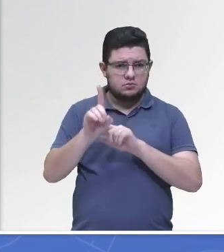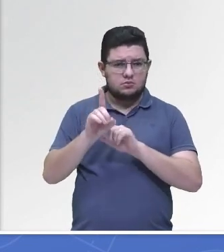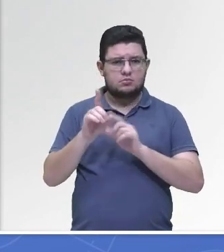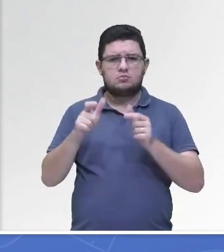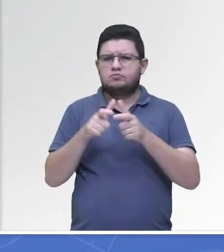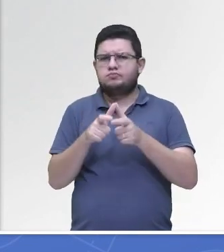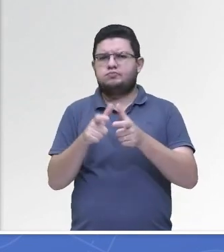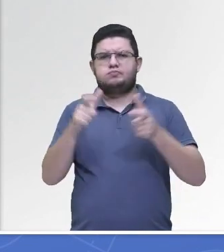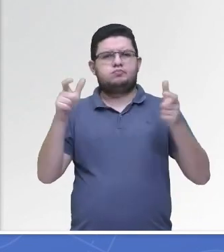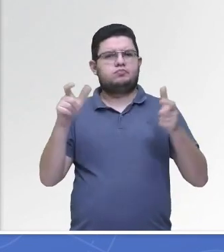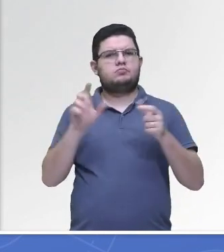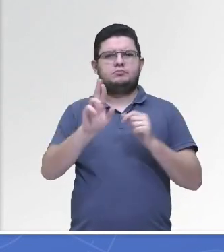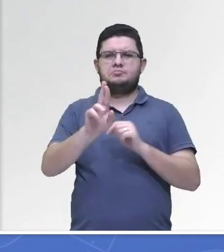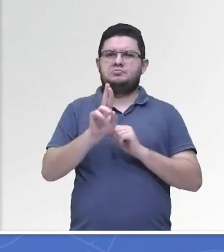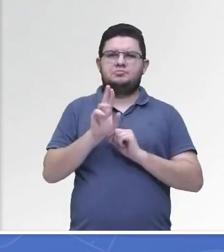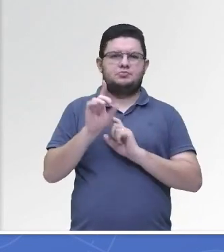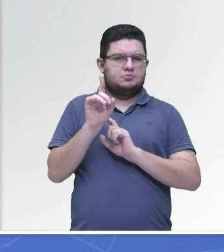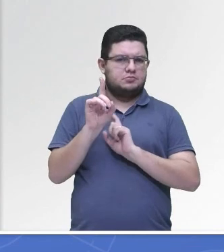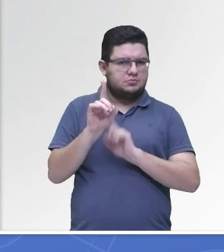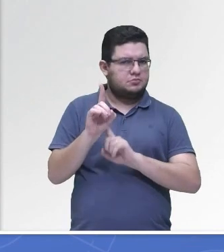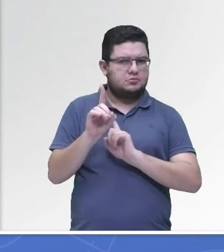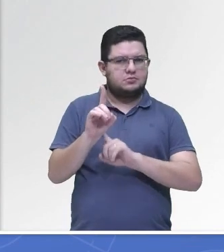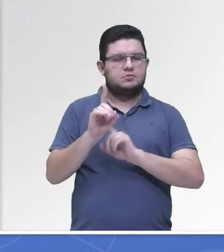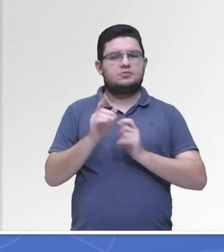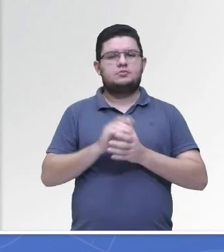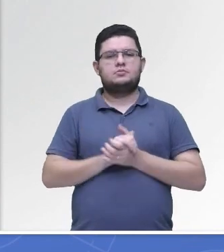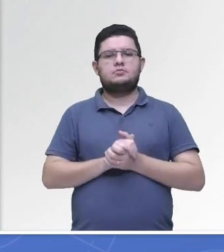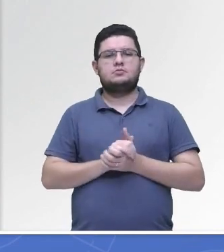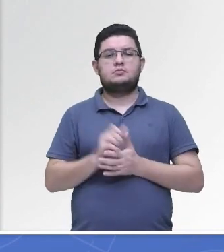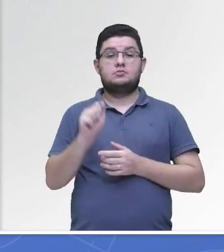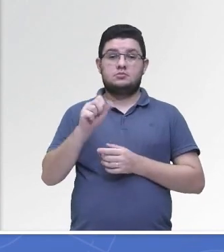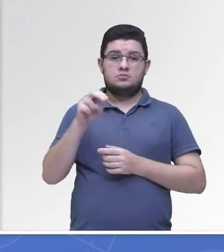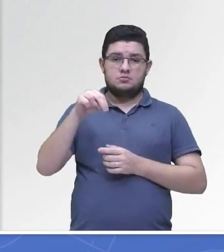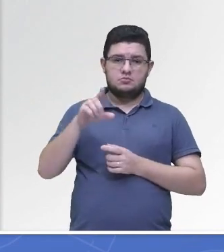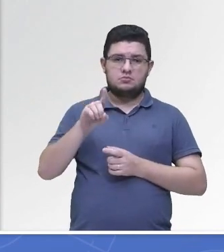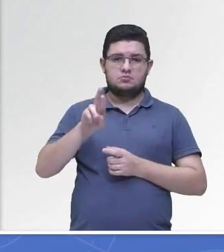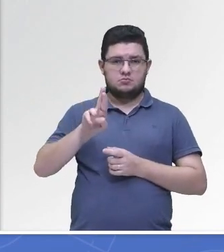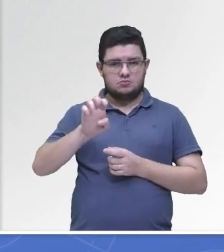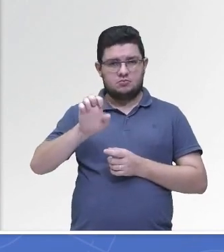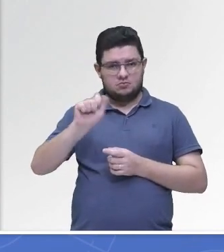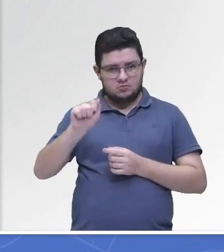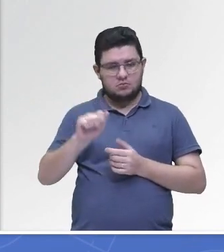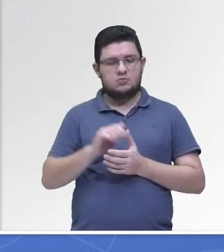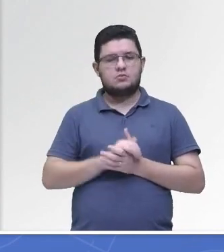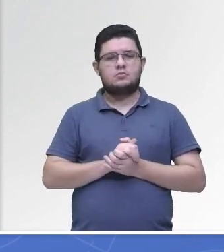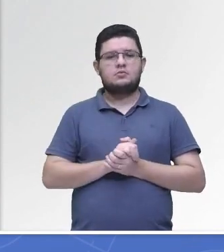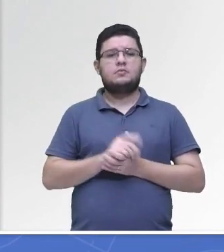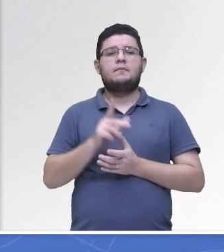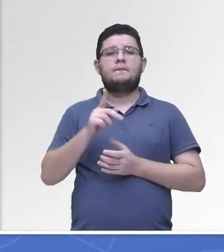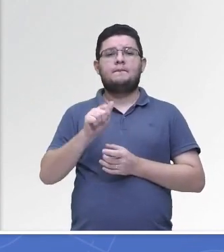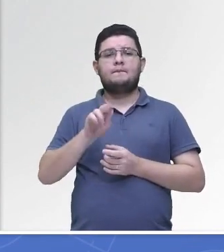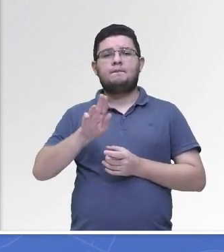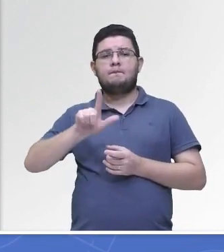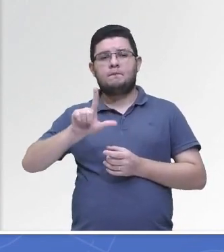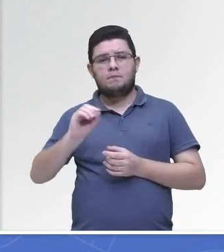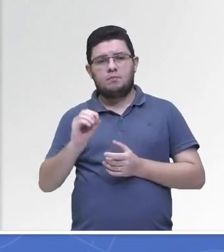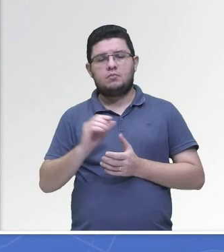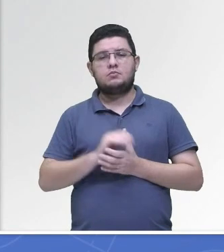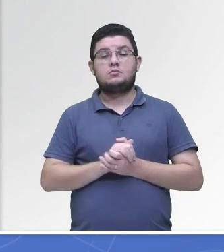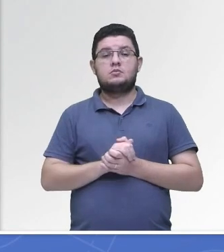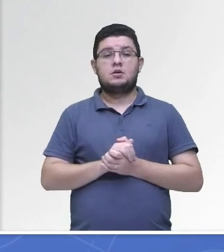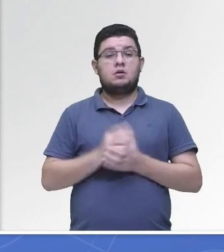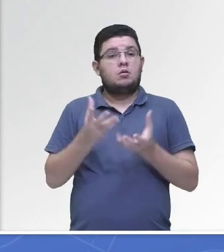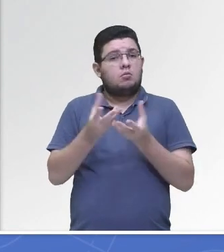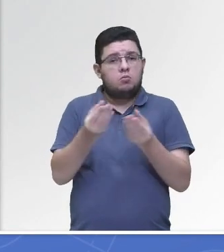D, Andréia, Paulo Sérgio, Ian, muita gente dizendo que é a letra